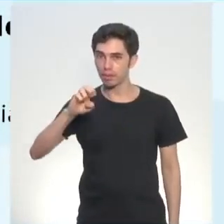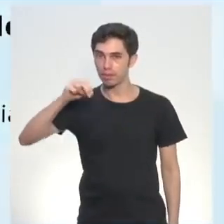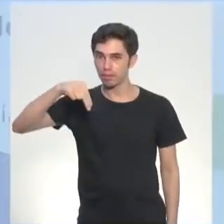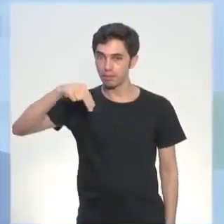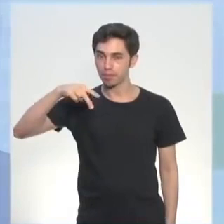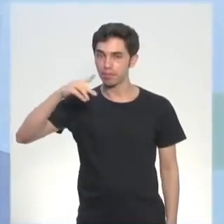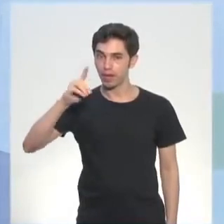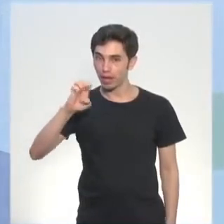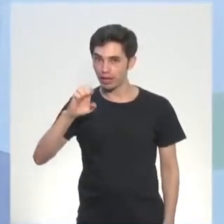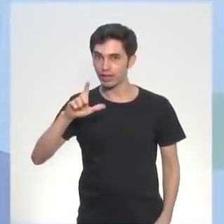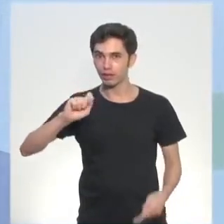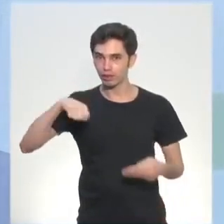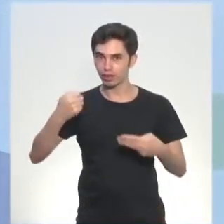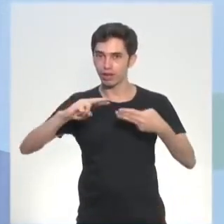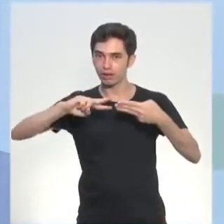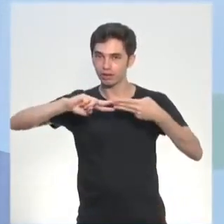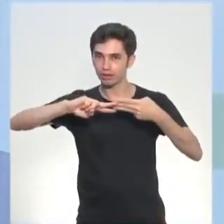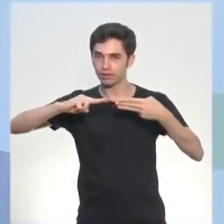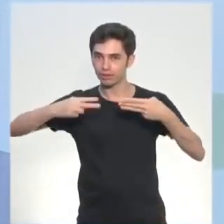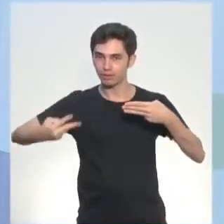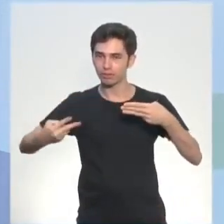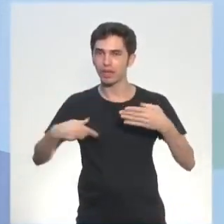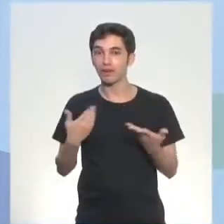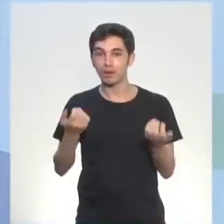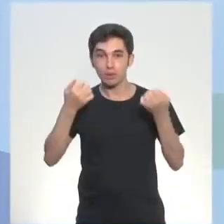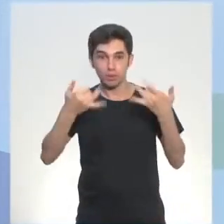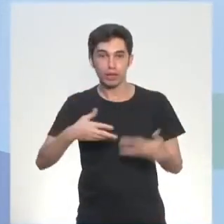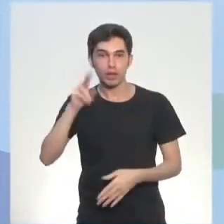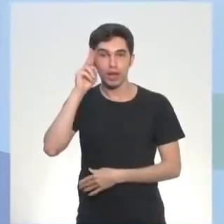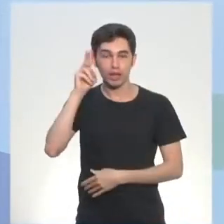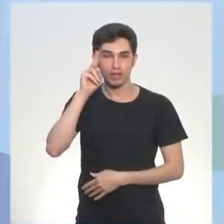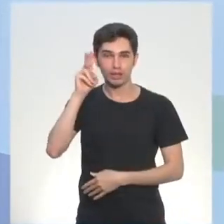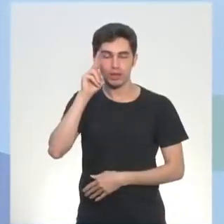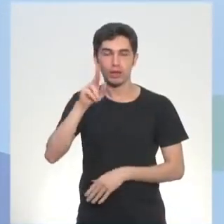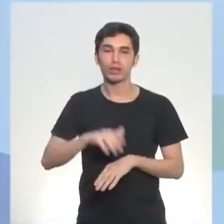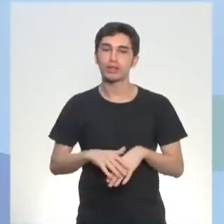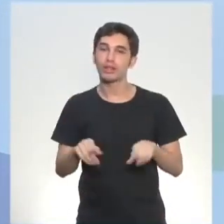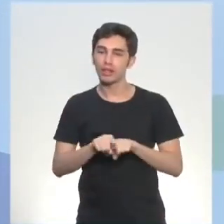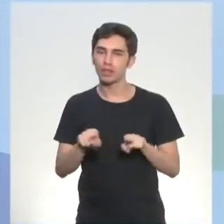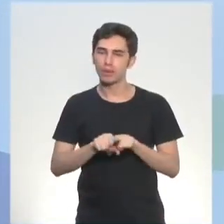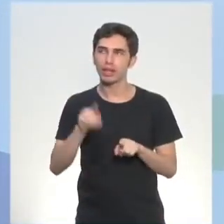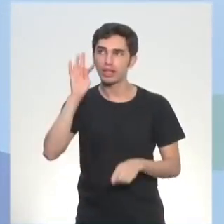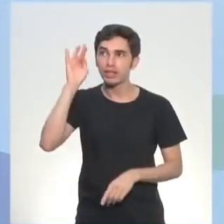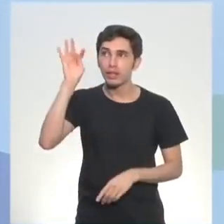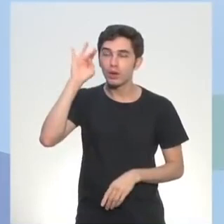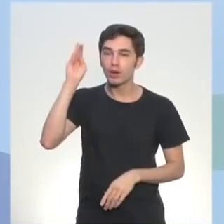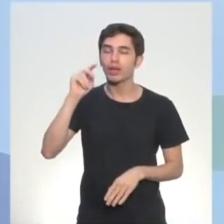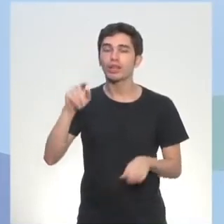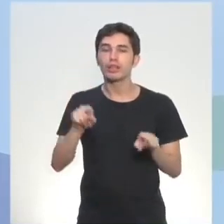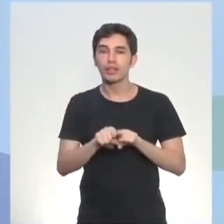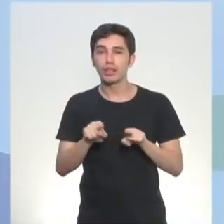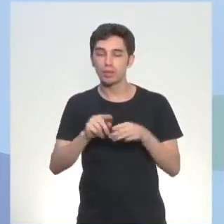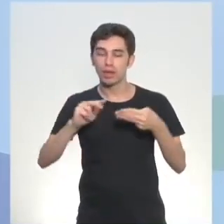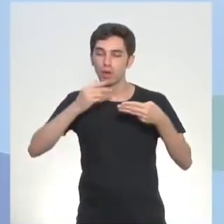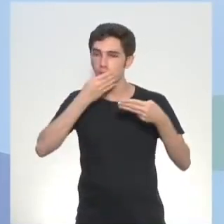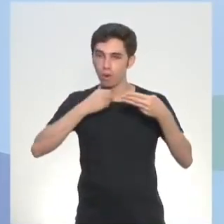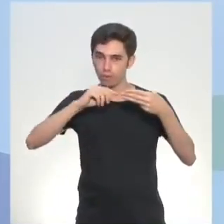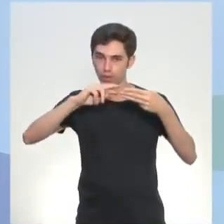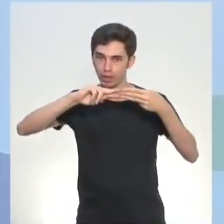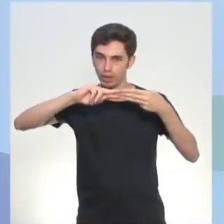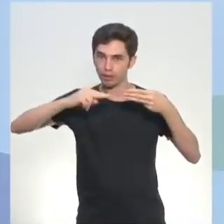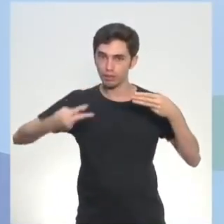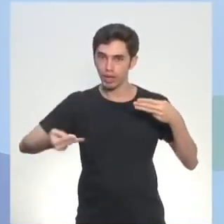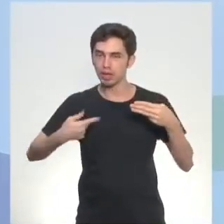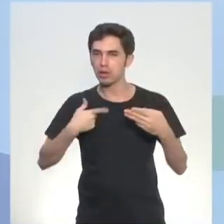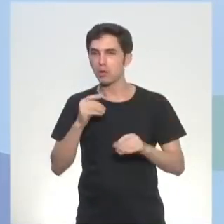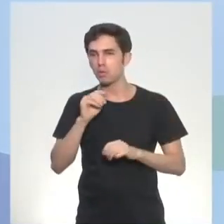as teorias pré-mendelianas e também vamos falar um pouquinho sobre Mendel, né? Sobre as suas ideias principais, tá? Para